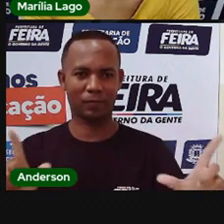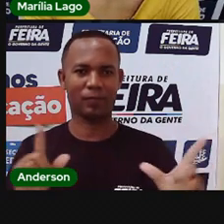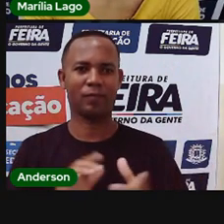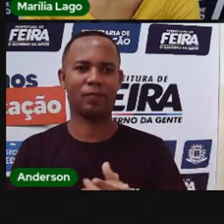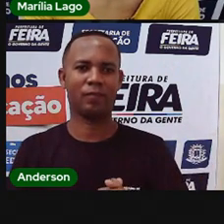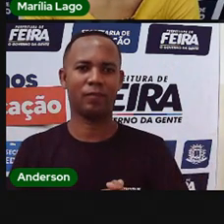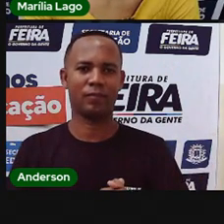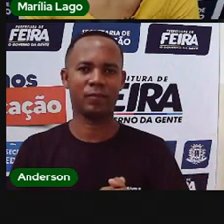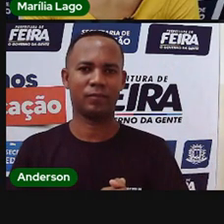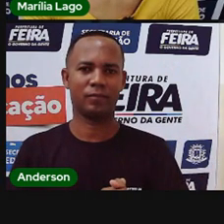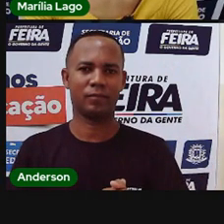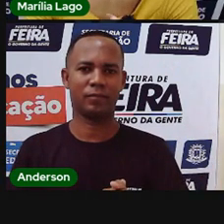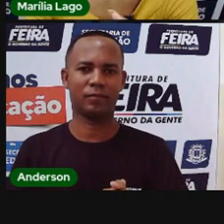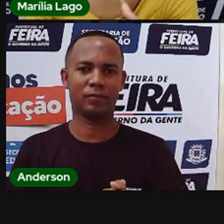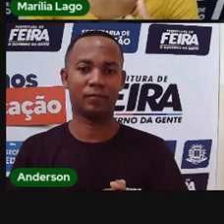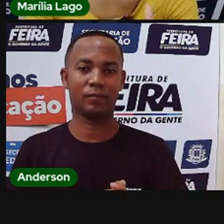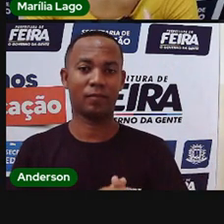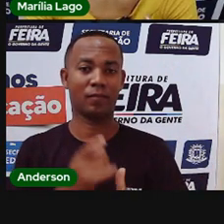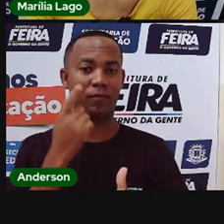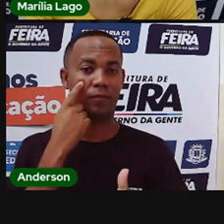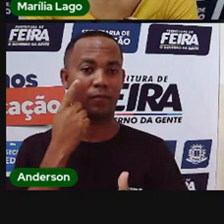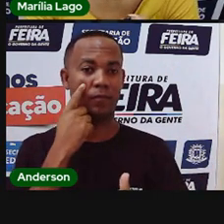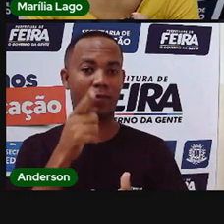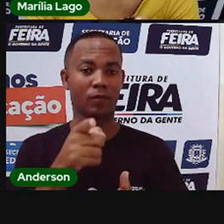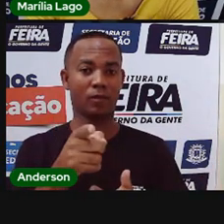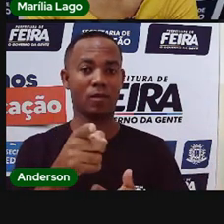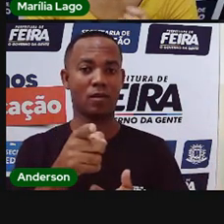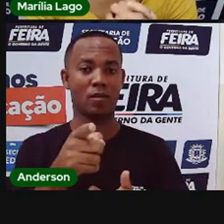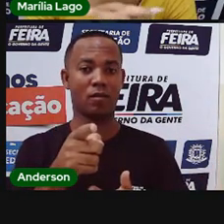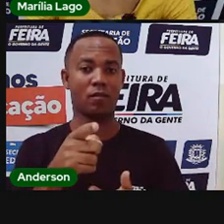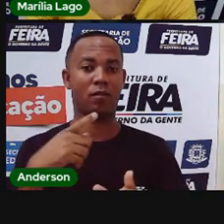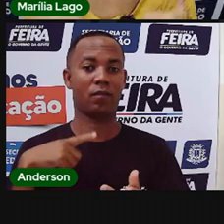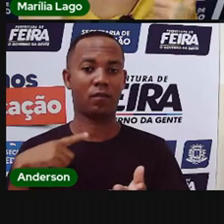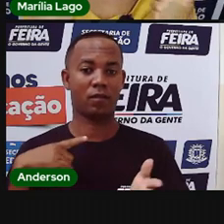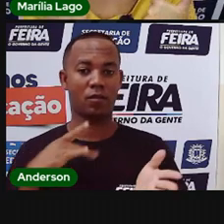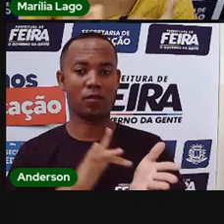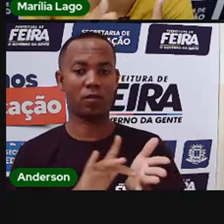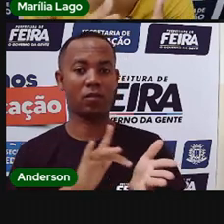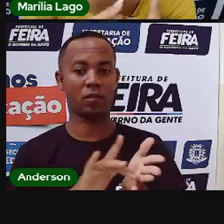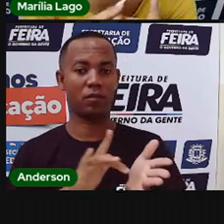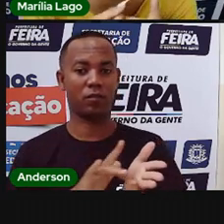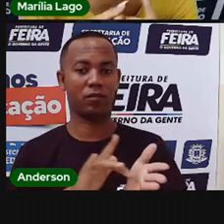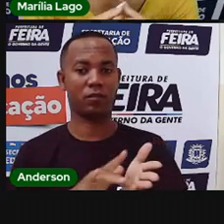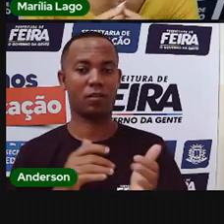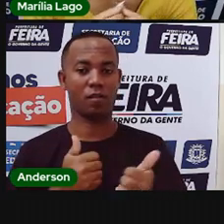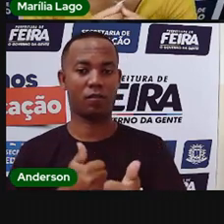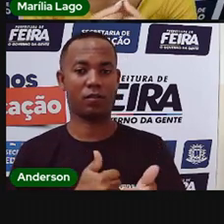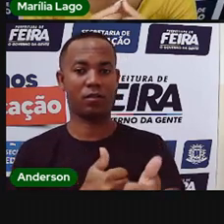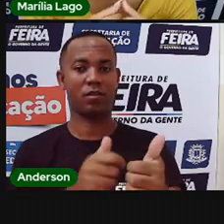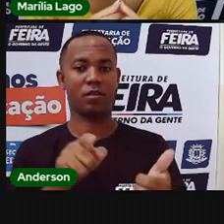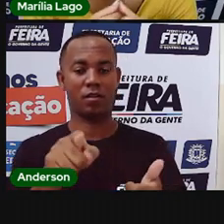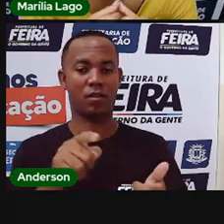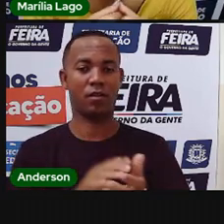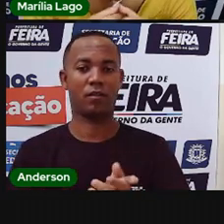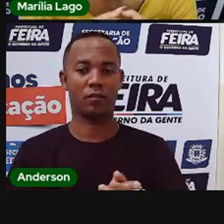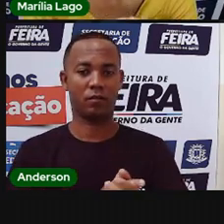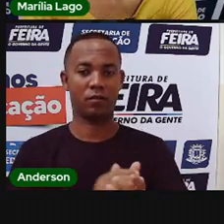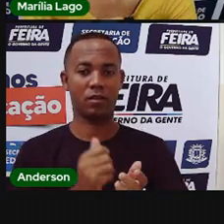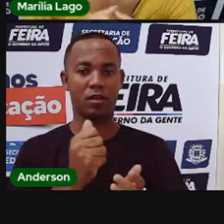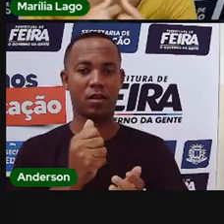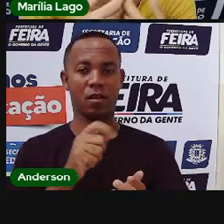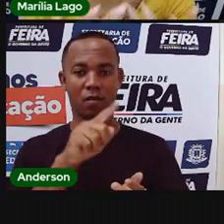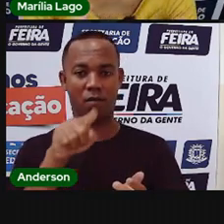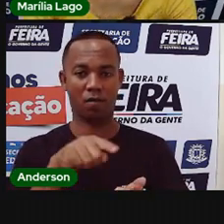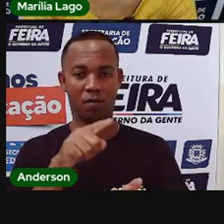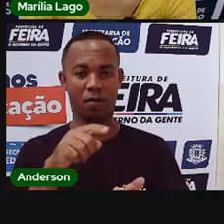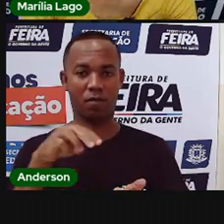Pode passar. Deixar os meus contatos aqui para vocês. Quem quiser, me segue lá no Instagram, @marilhalago. E